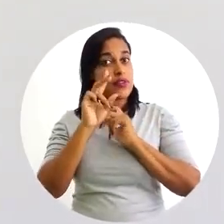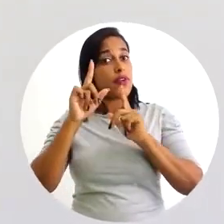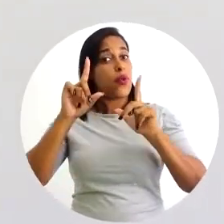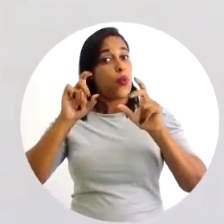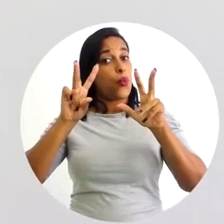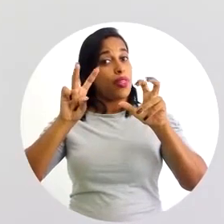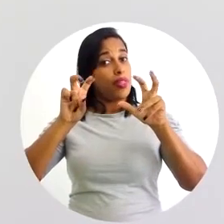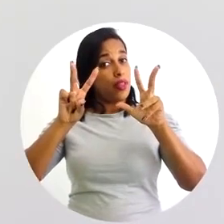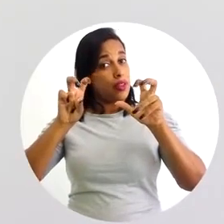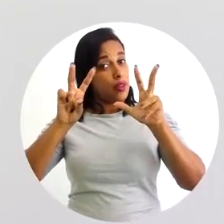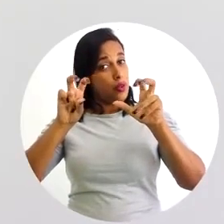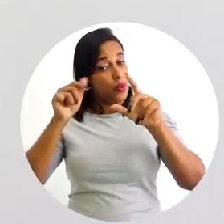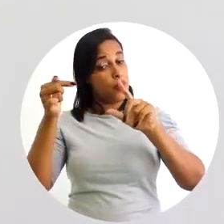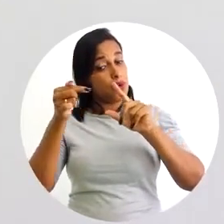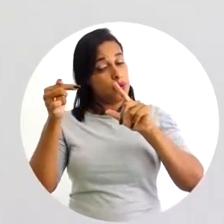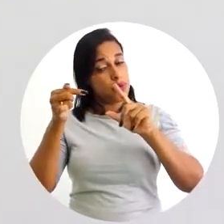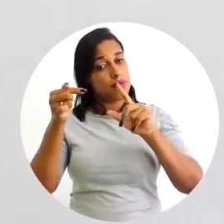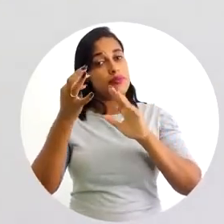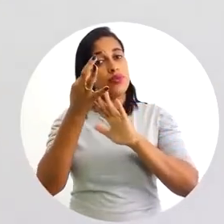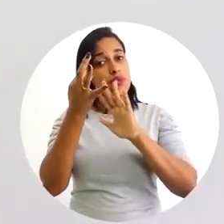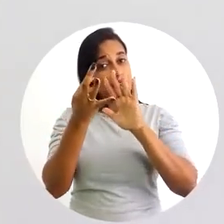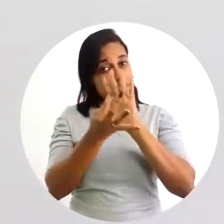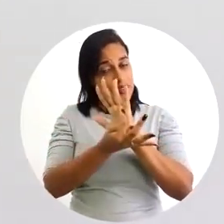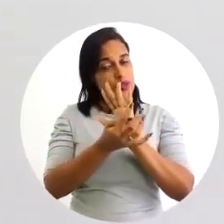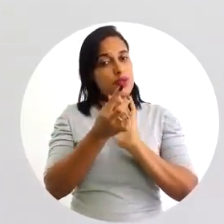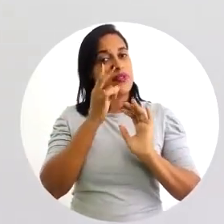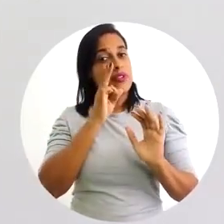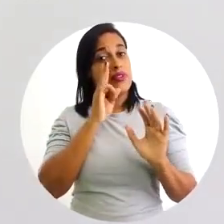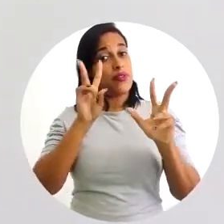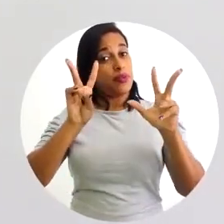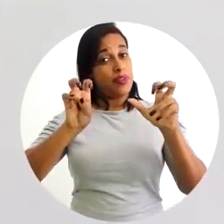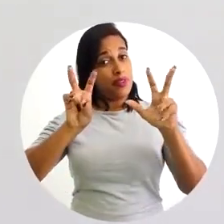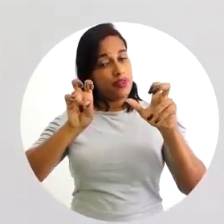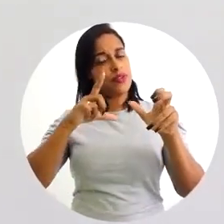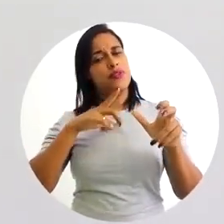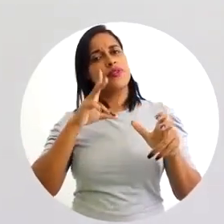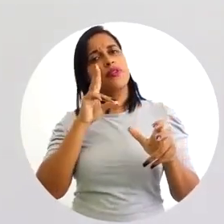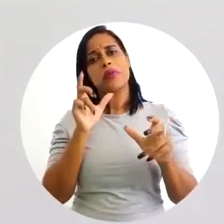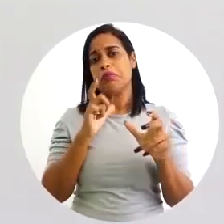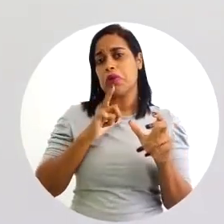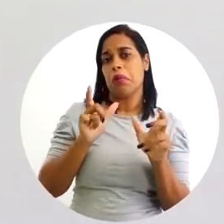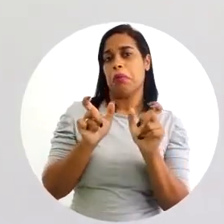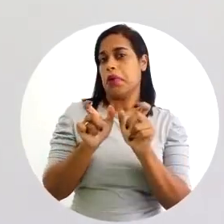do texto, né? Então, olhando o título, você já vai ver se tem alguma